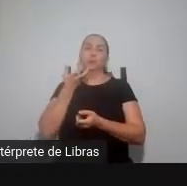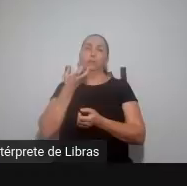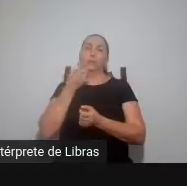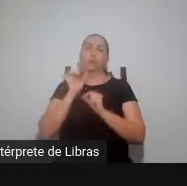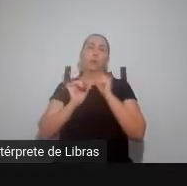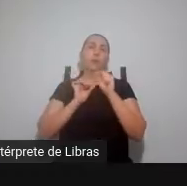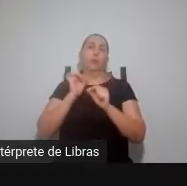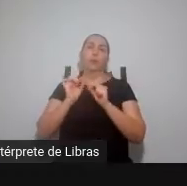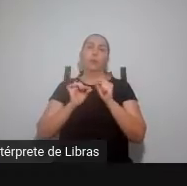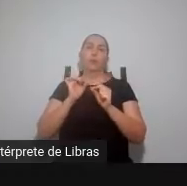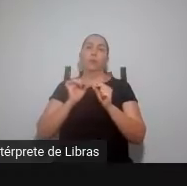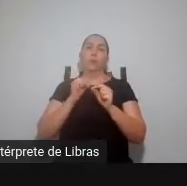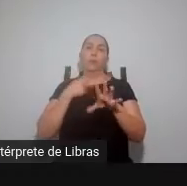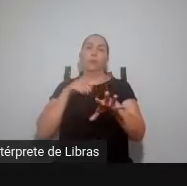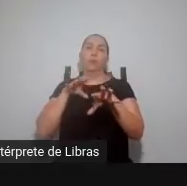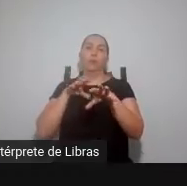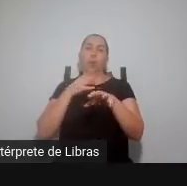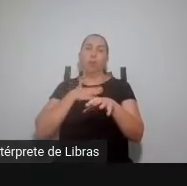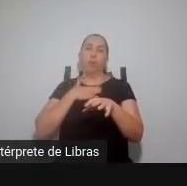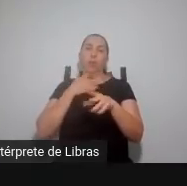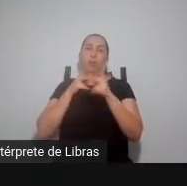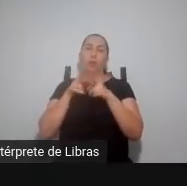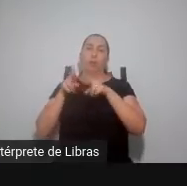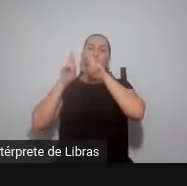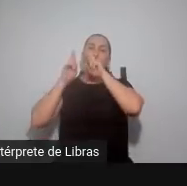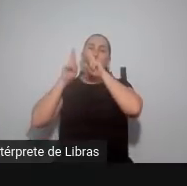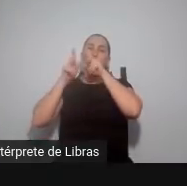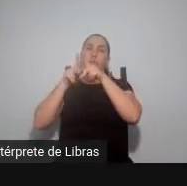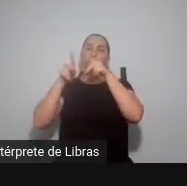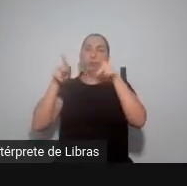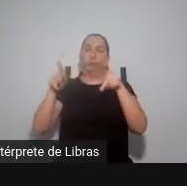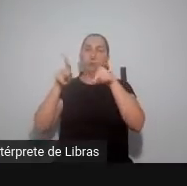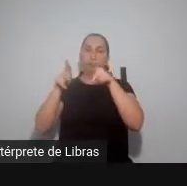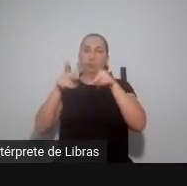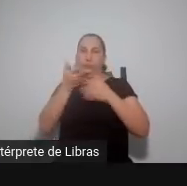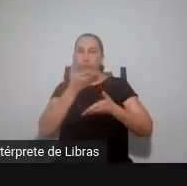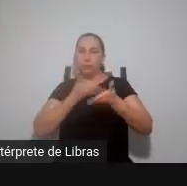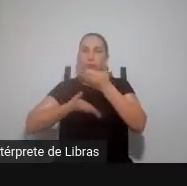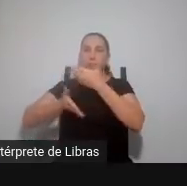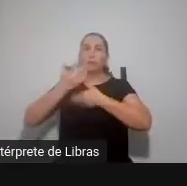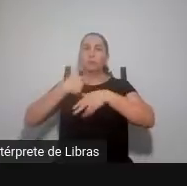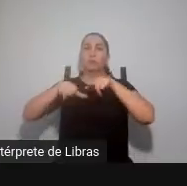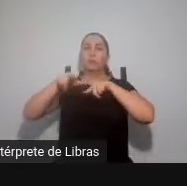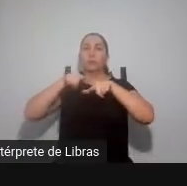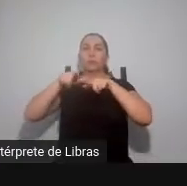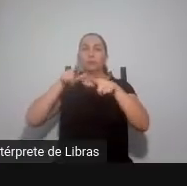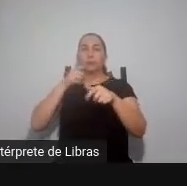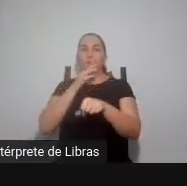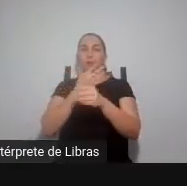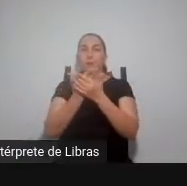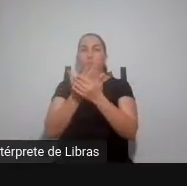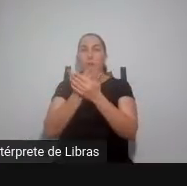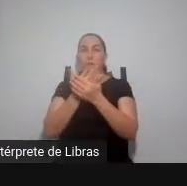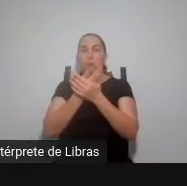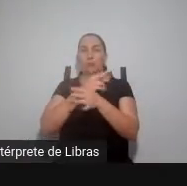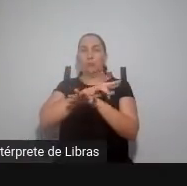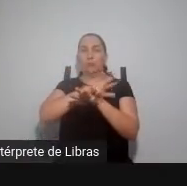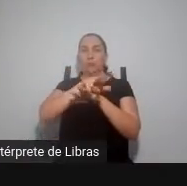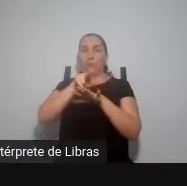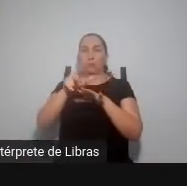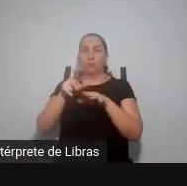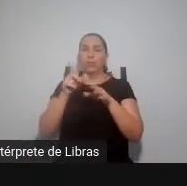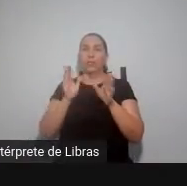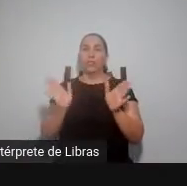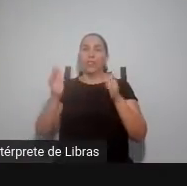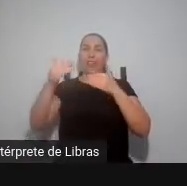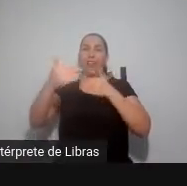como formadora mesmo, né, que transita nas escolas, quando você traz essa caixa, que muitas vezes a gente chama de caixa amarela,